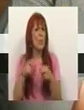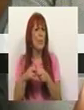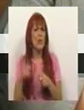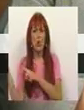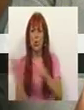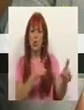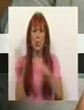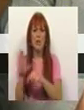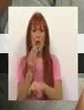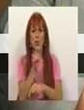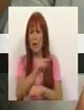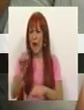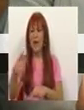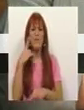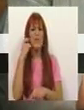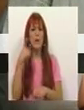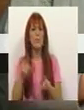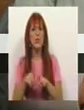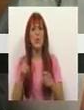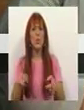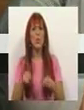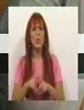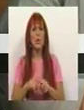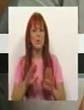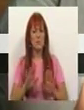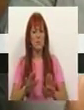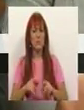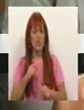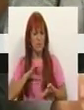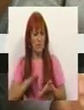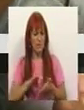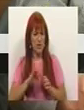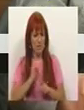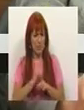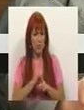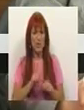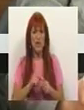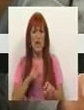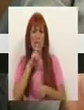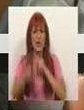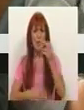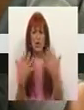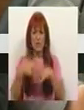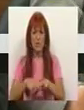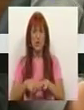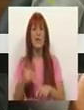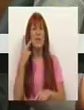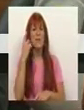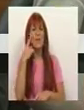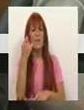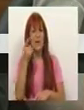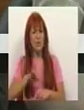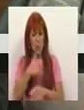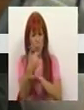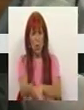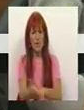nos transportes destes alunos. Verificamos um congelamento de verbas para os centros de respostas integradas. Verificamos